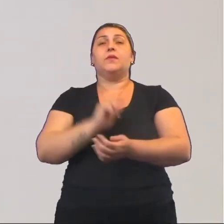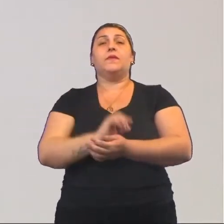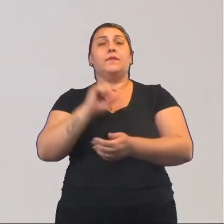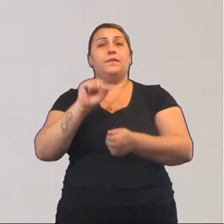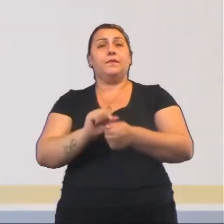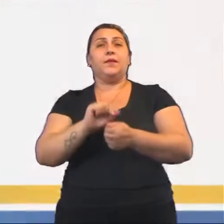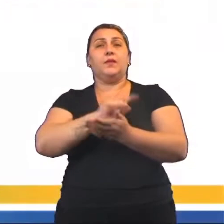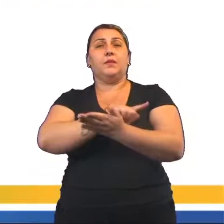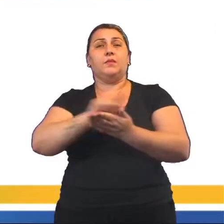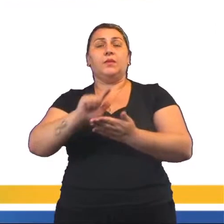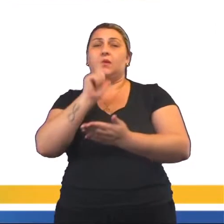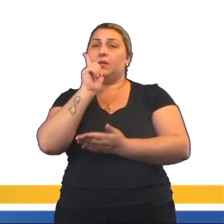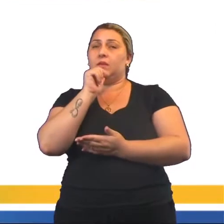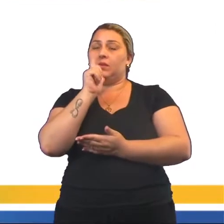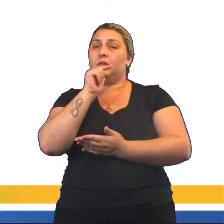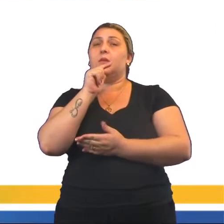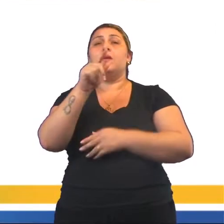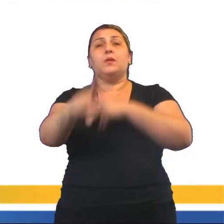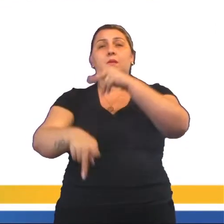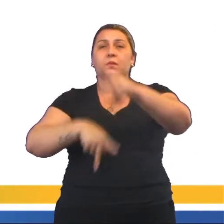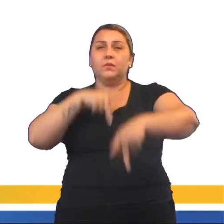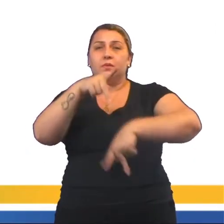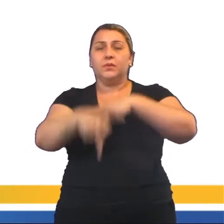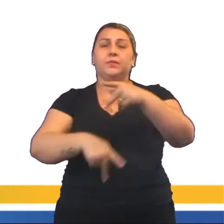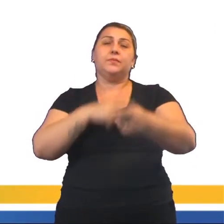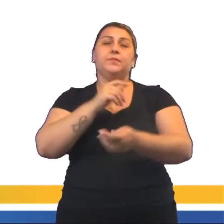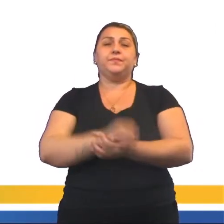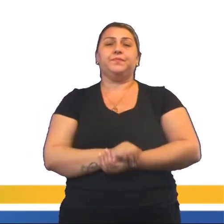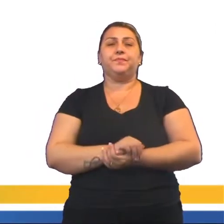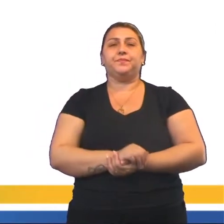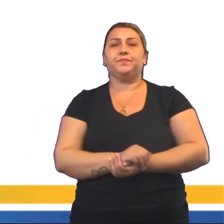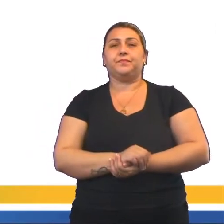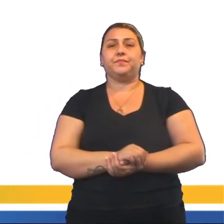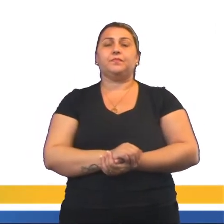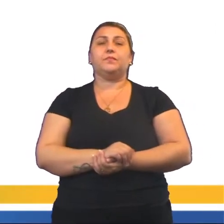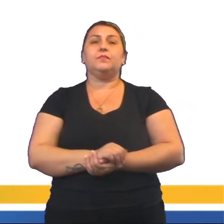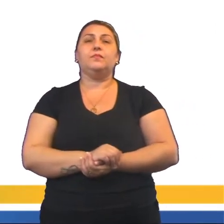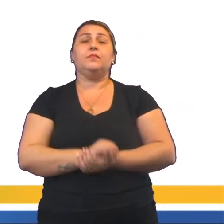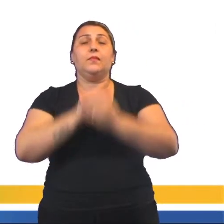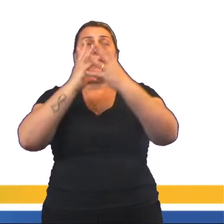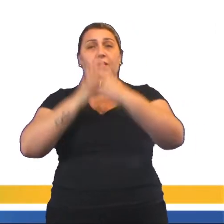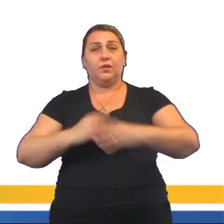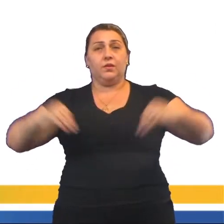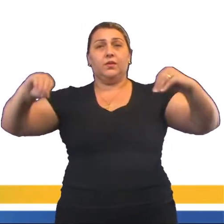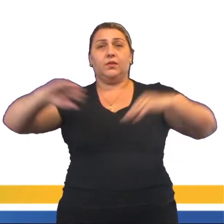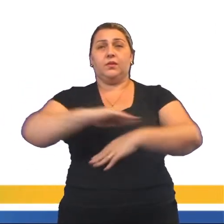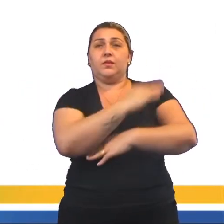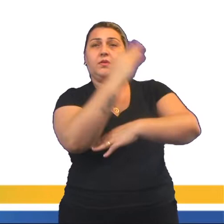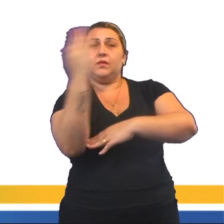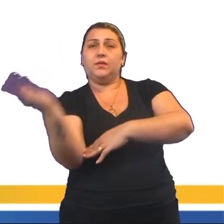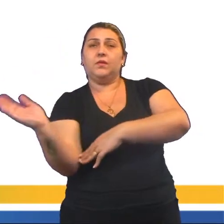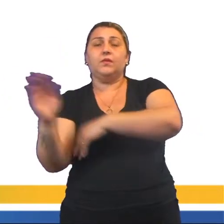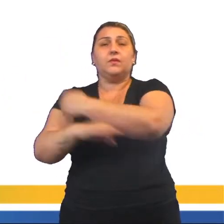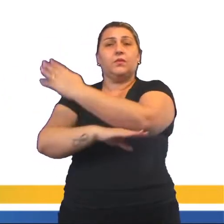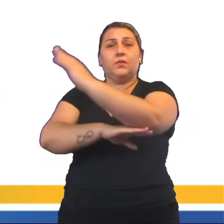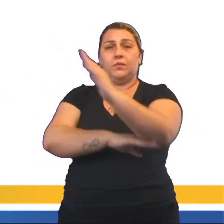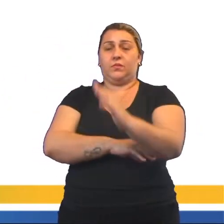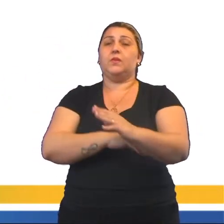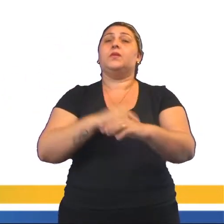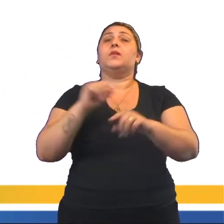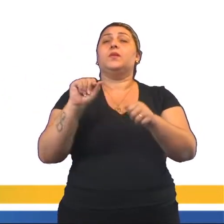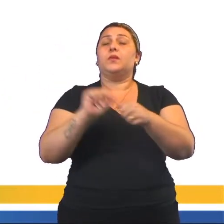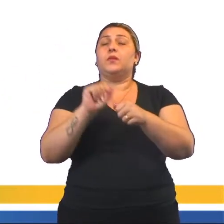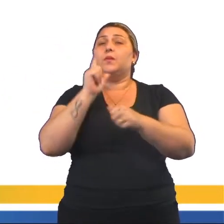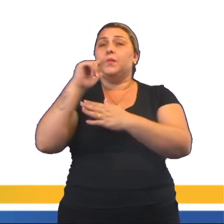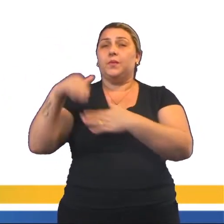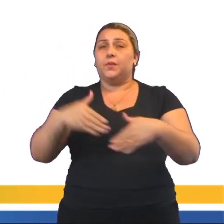feito o tratamento dessa água para a população. O desaparecimento das florestas naturais priva de